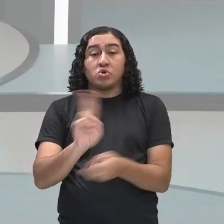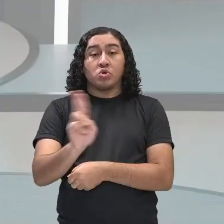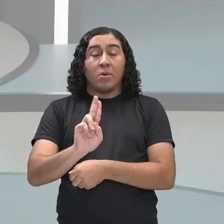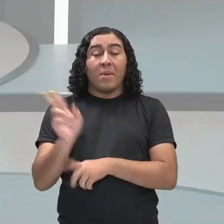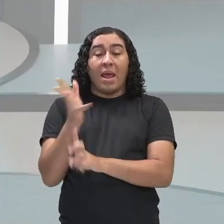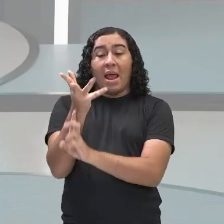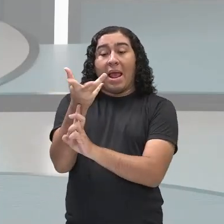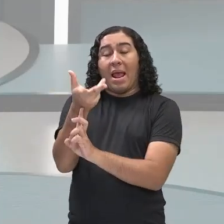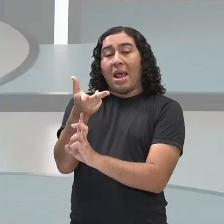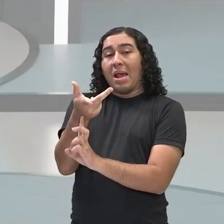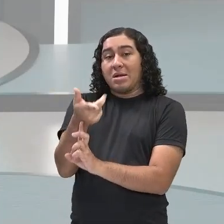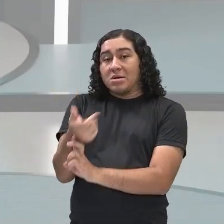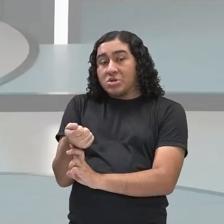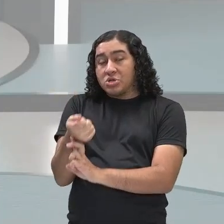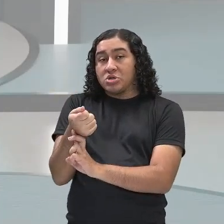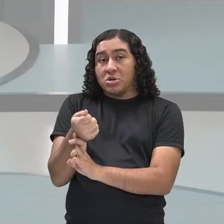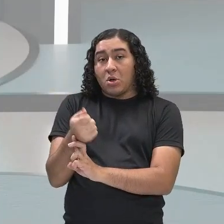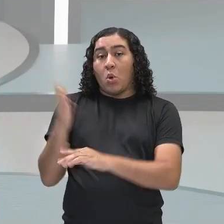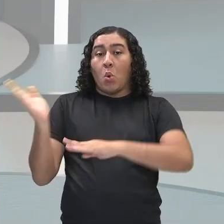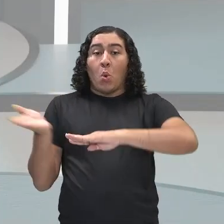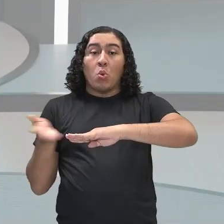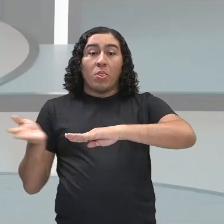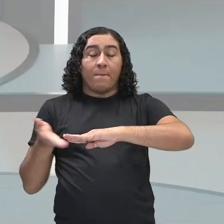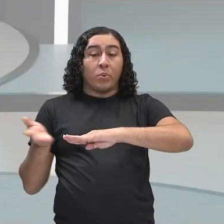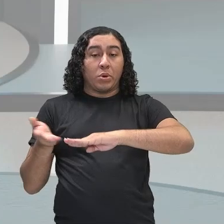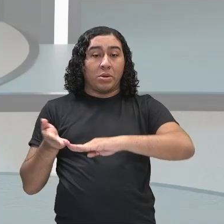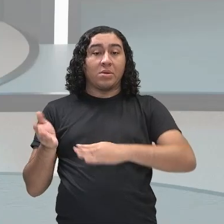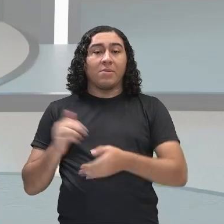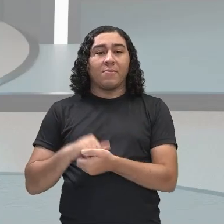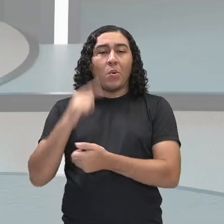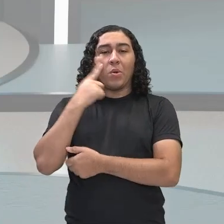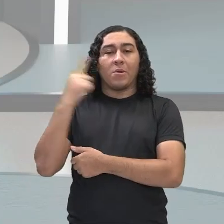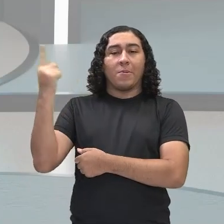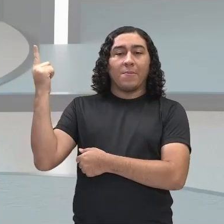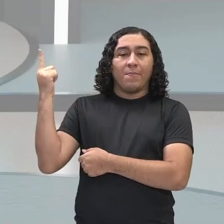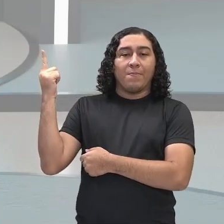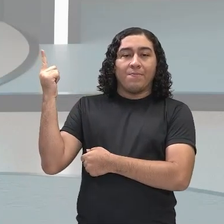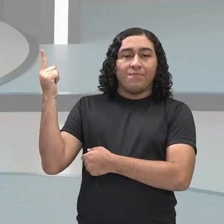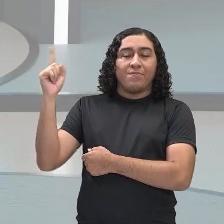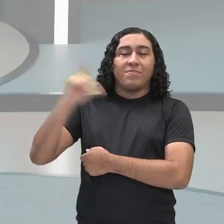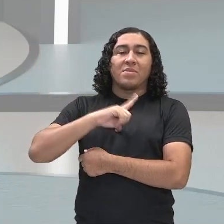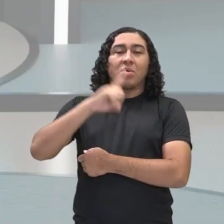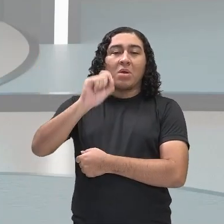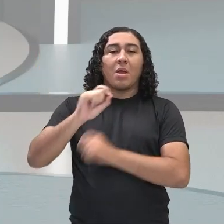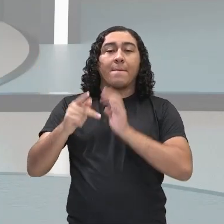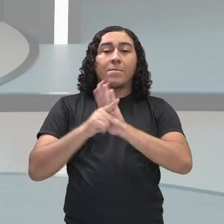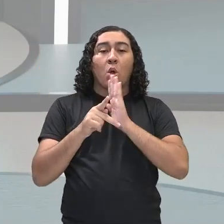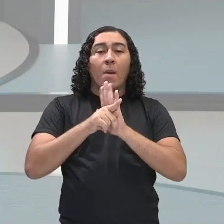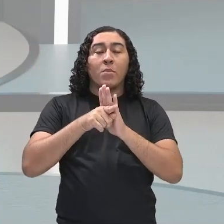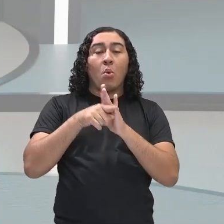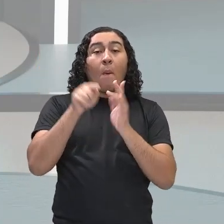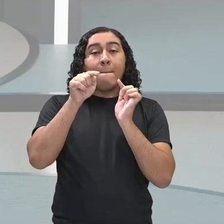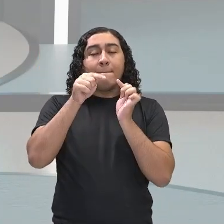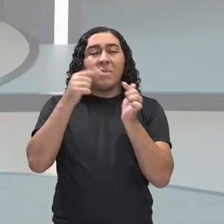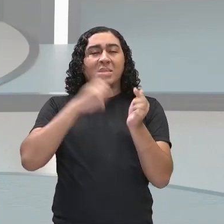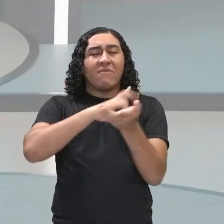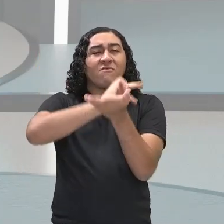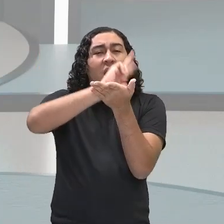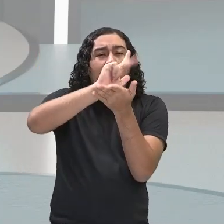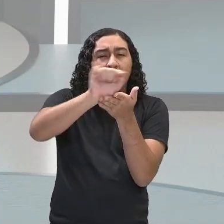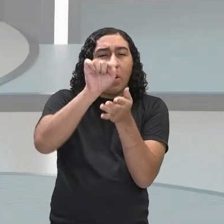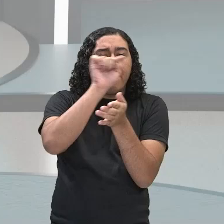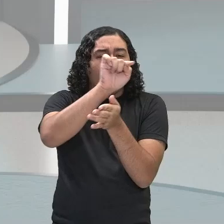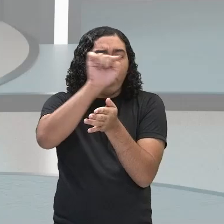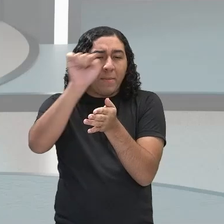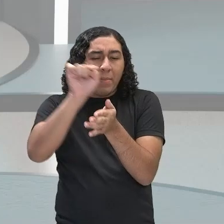arte contemporânea. Aqui a gente já tem uma obra que ela resgata para a gente a técnica do pontilhismo. São vários